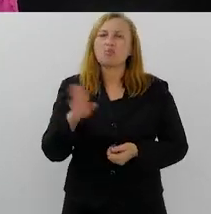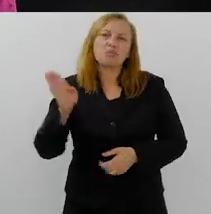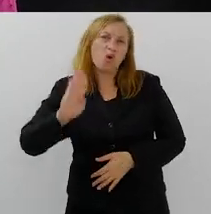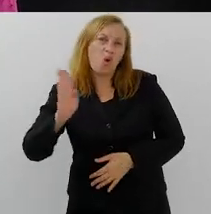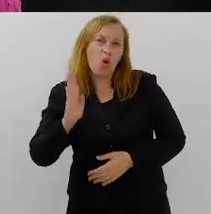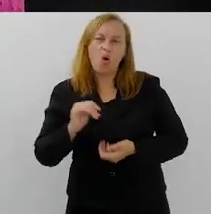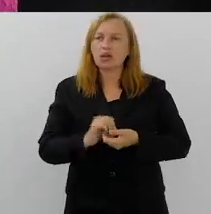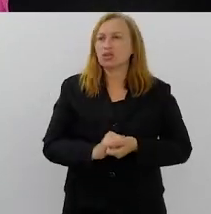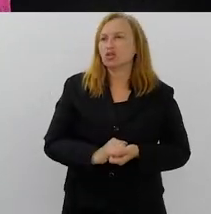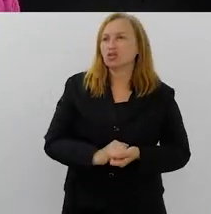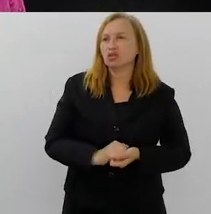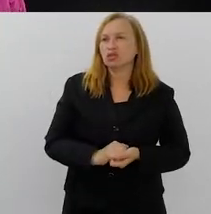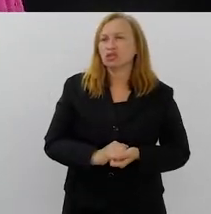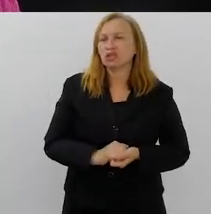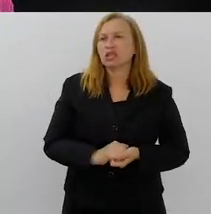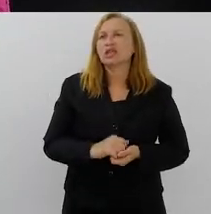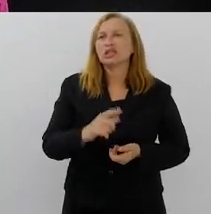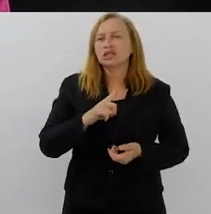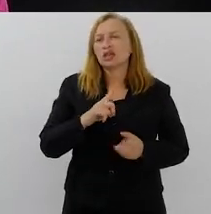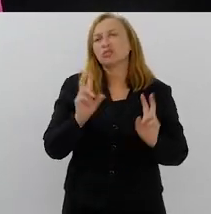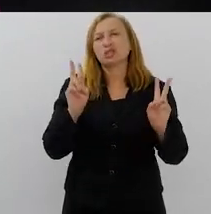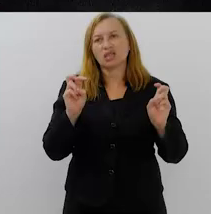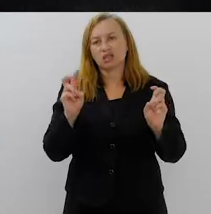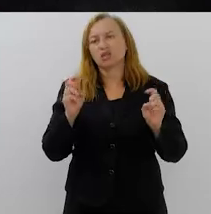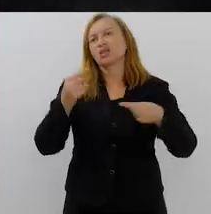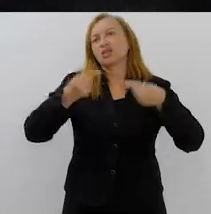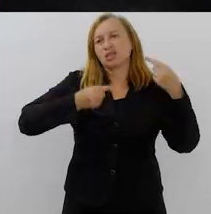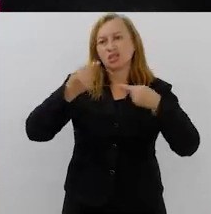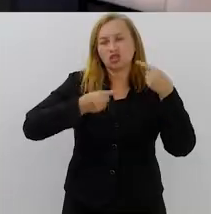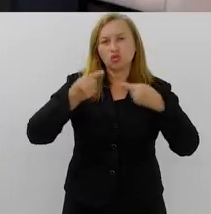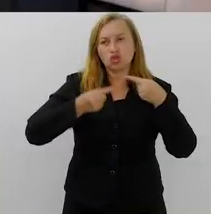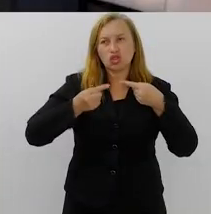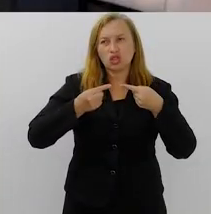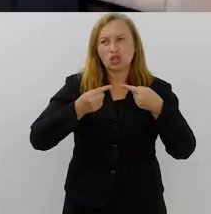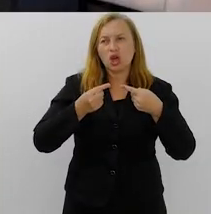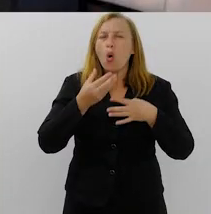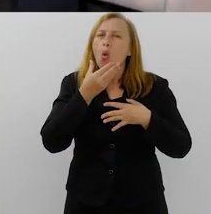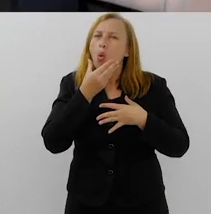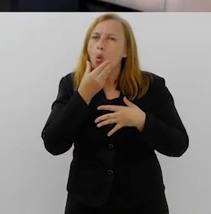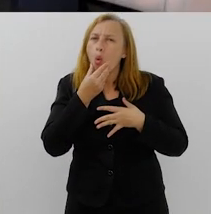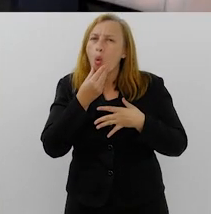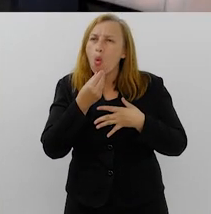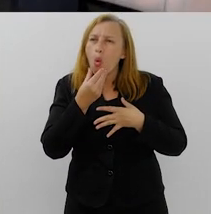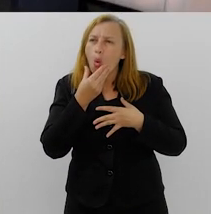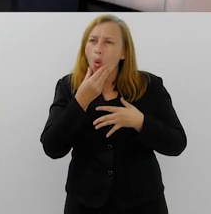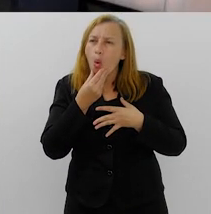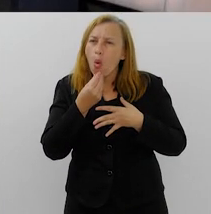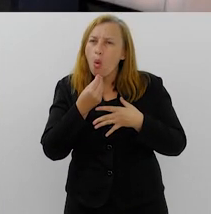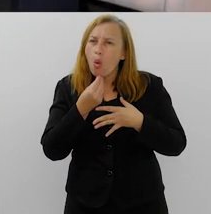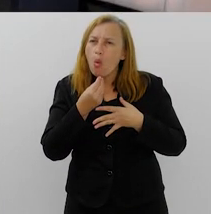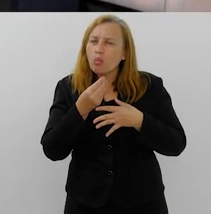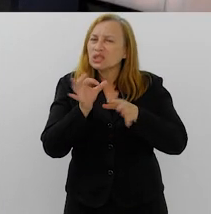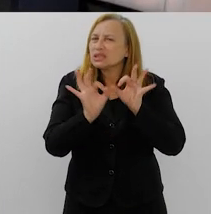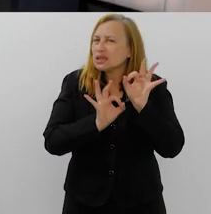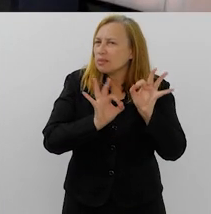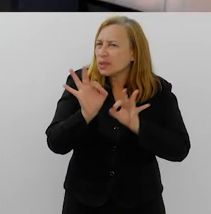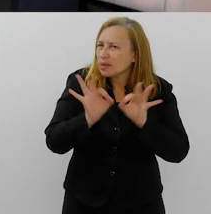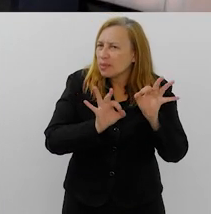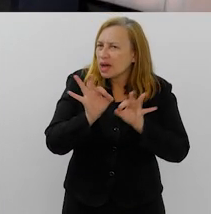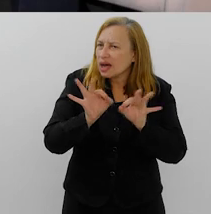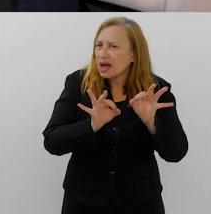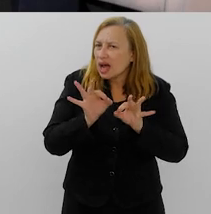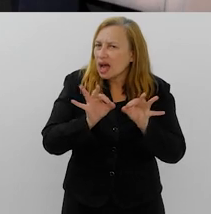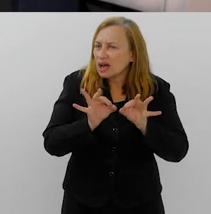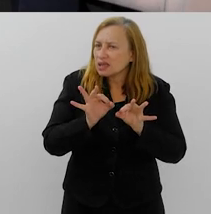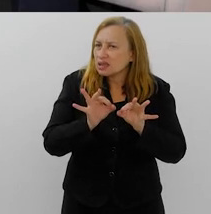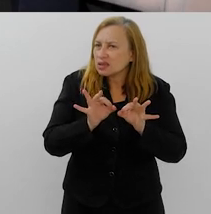questão de biológico eh temos questões a serem debatidas Será que o homem Ele